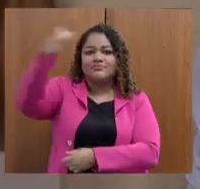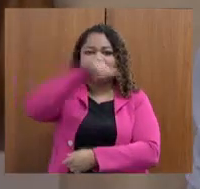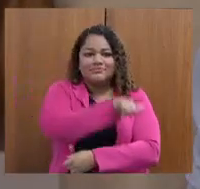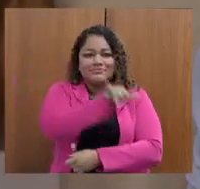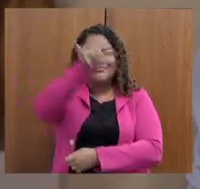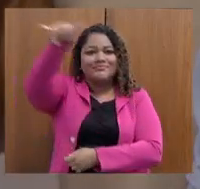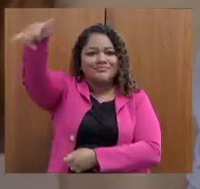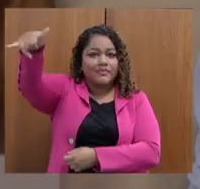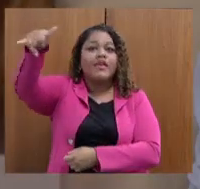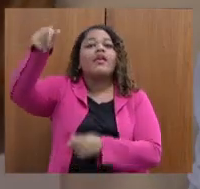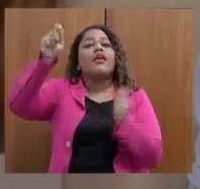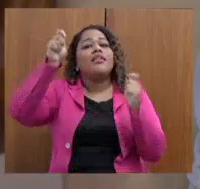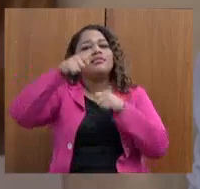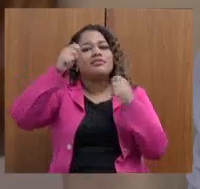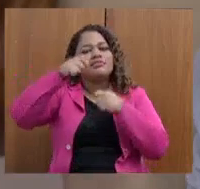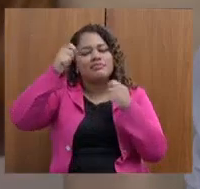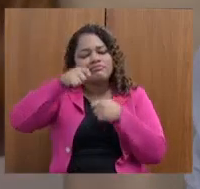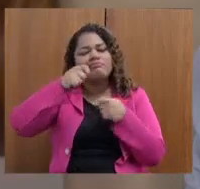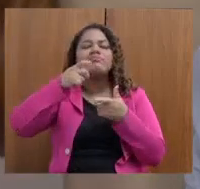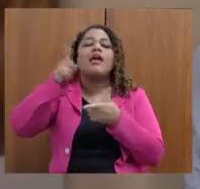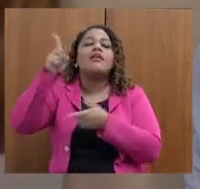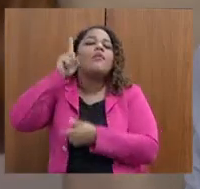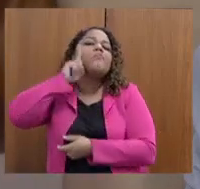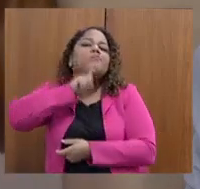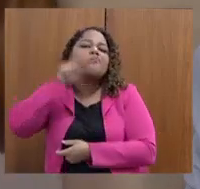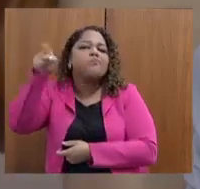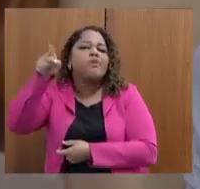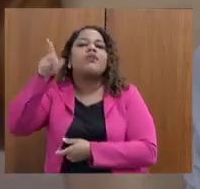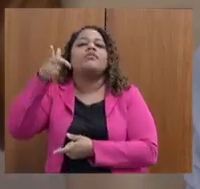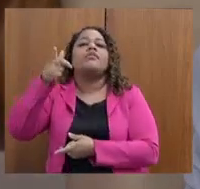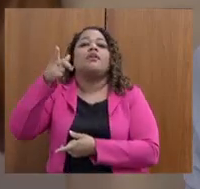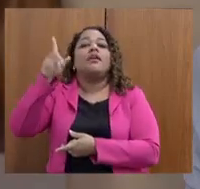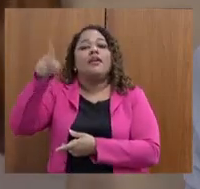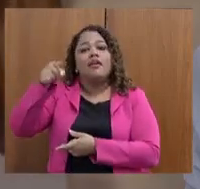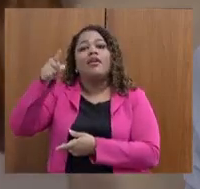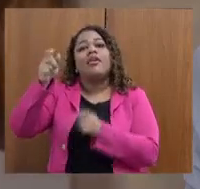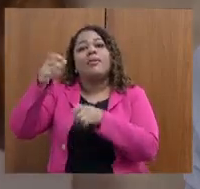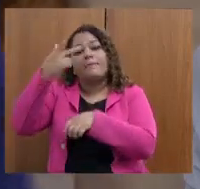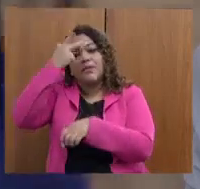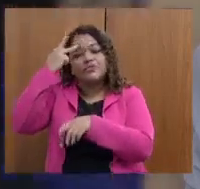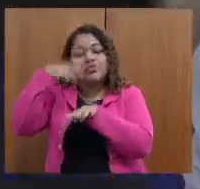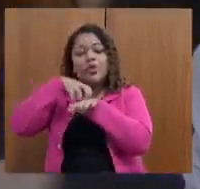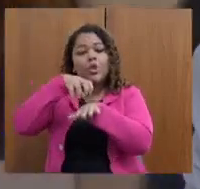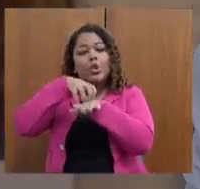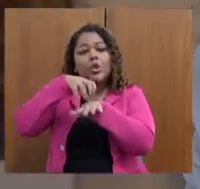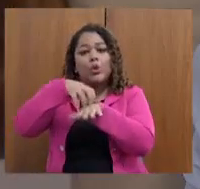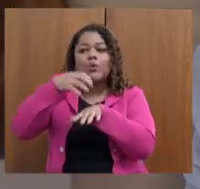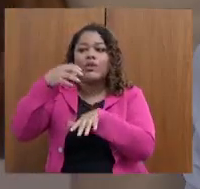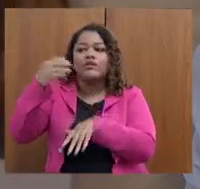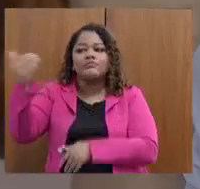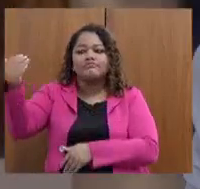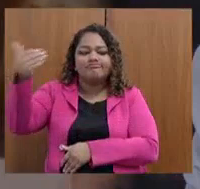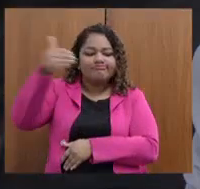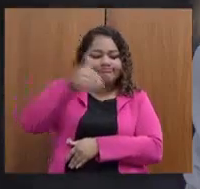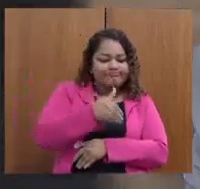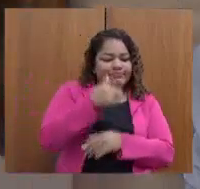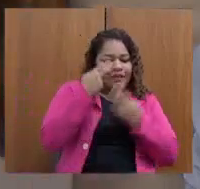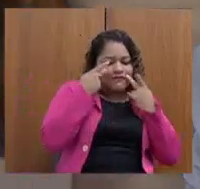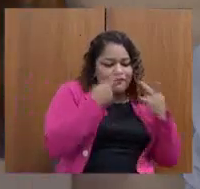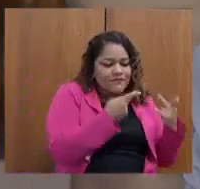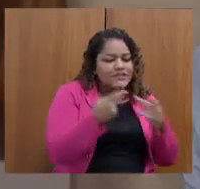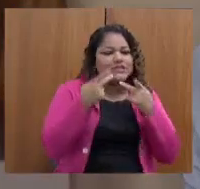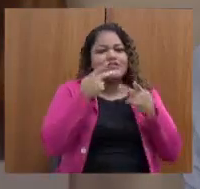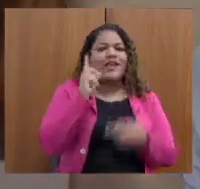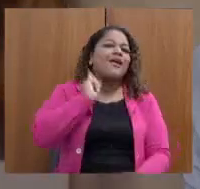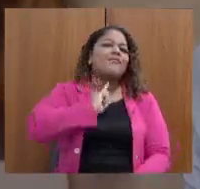turistas americanos é turistas que possam utilizar-se e conhecer a grandeza de